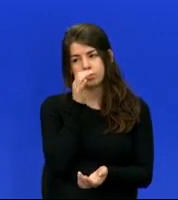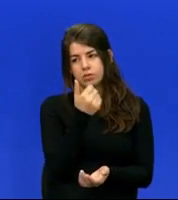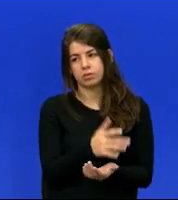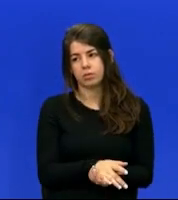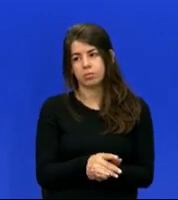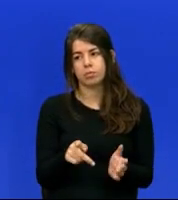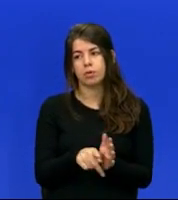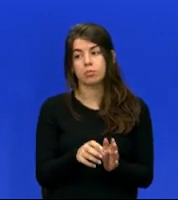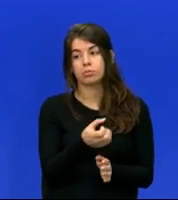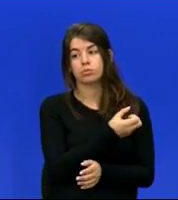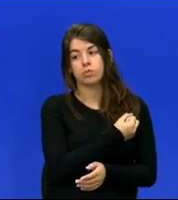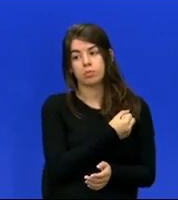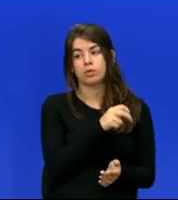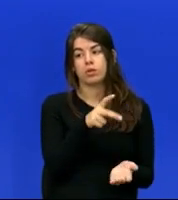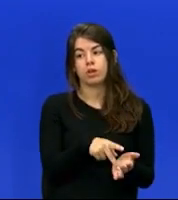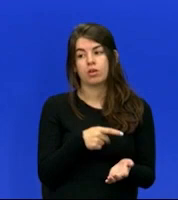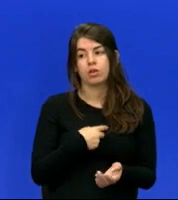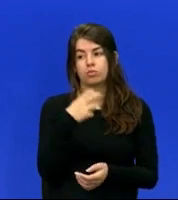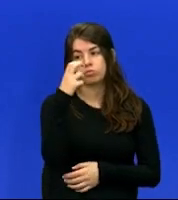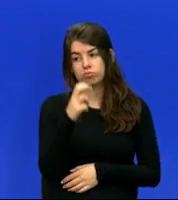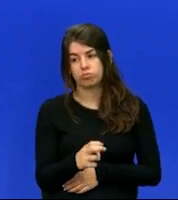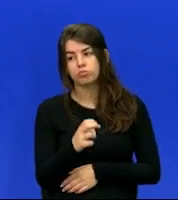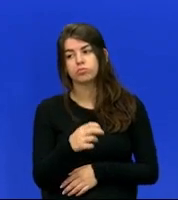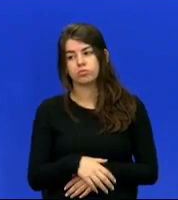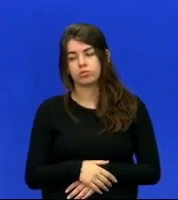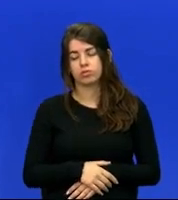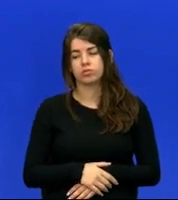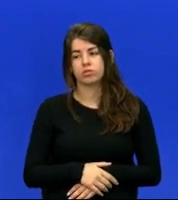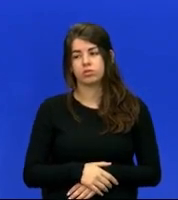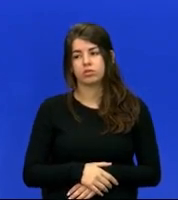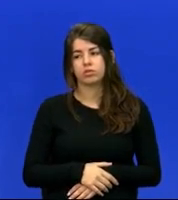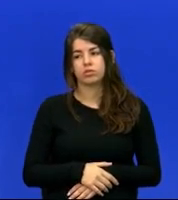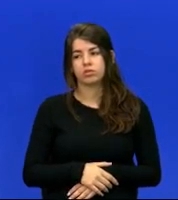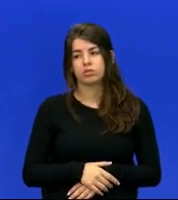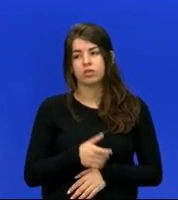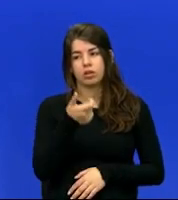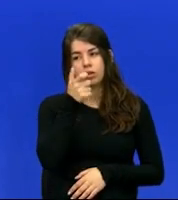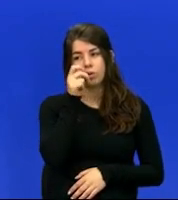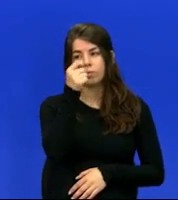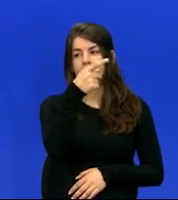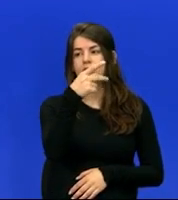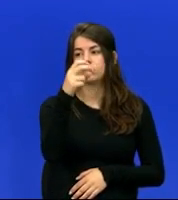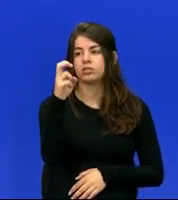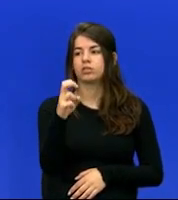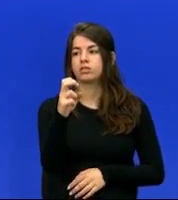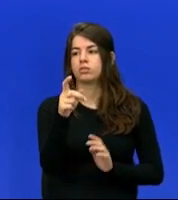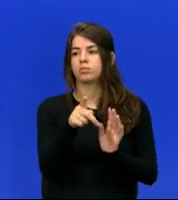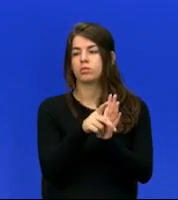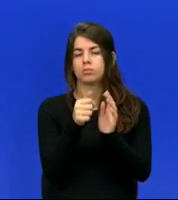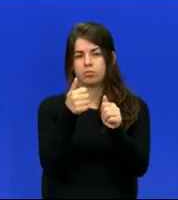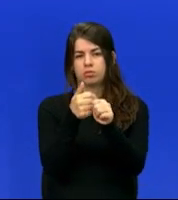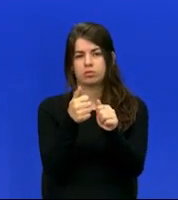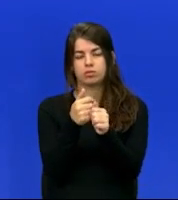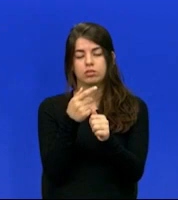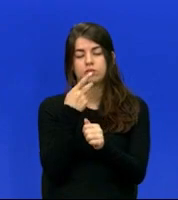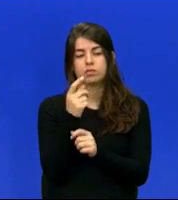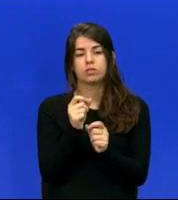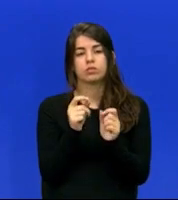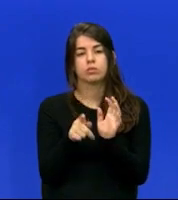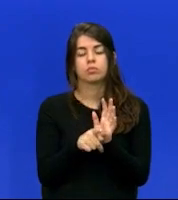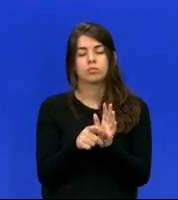o valor real é o x, né? E aí você vai estar trabalhando com ela com